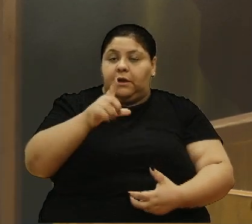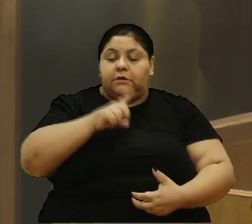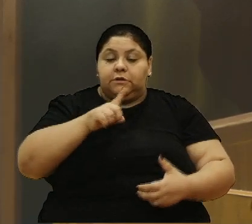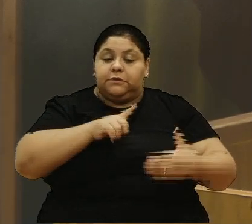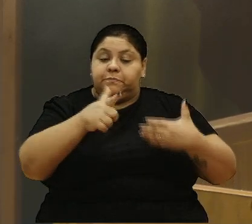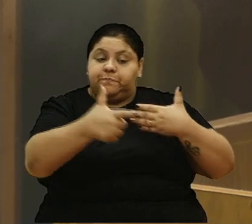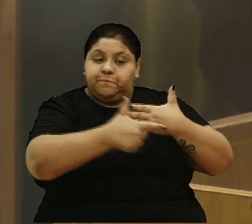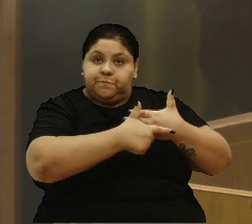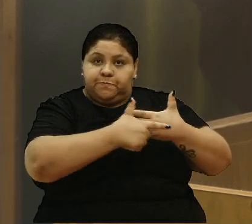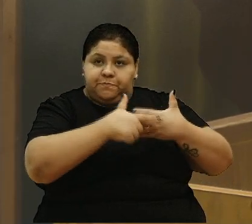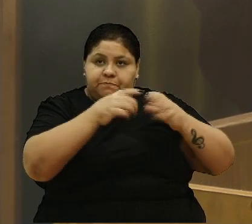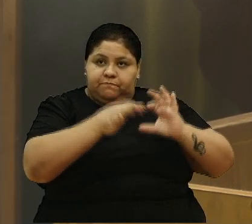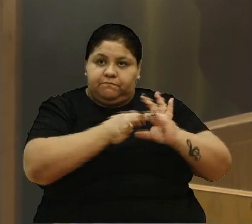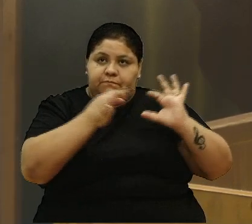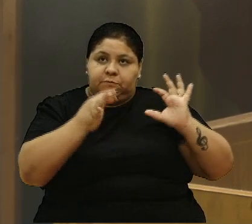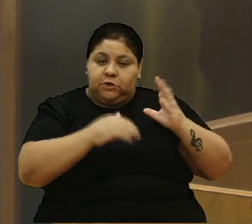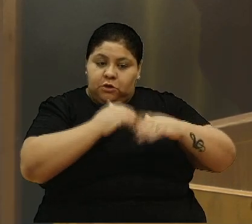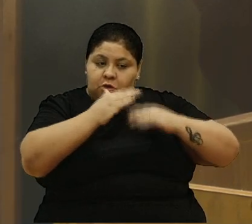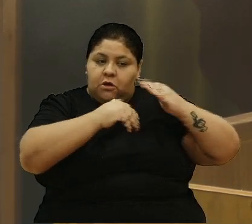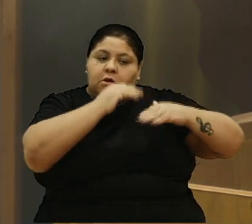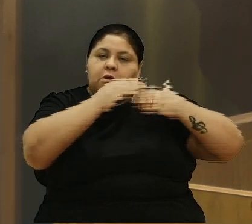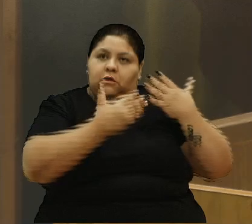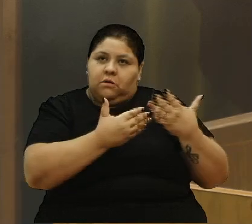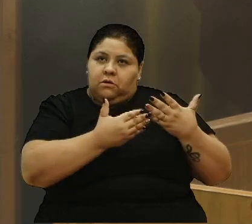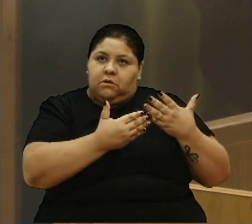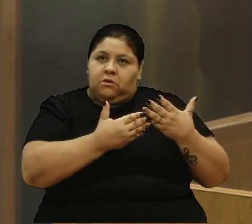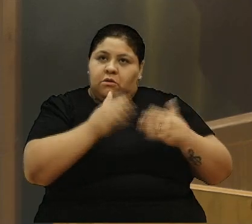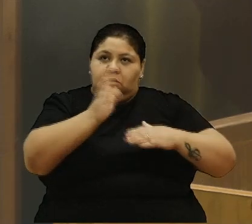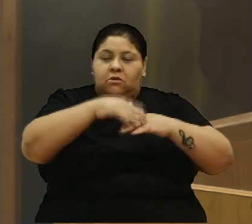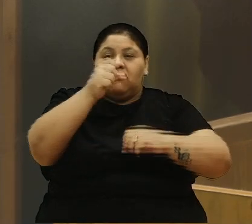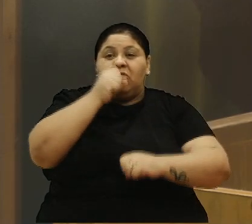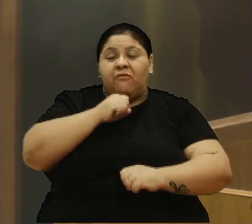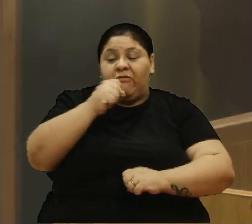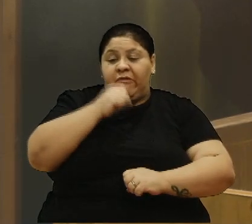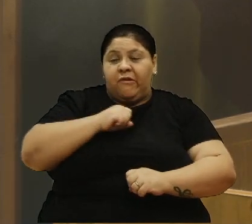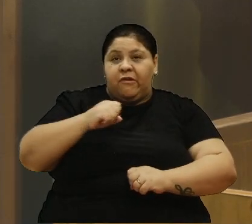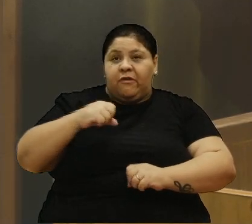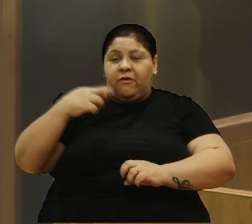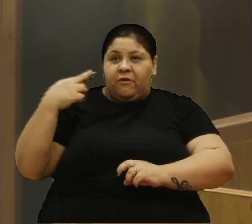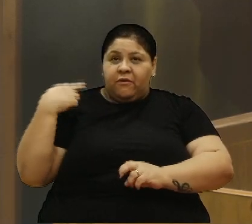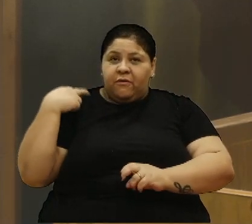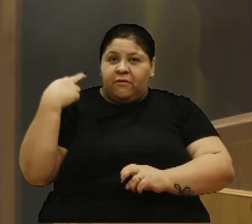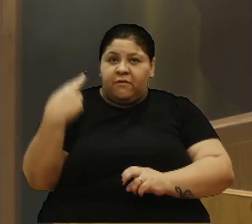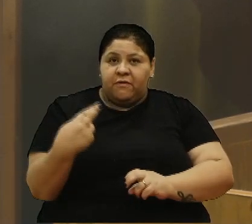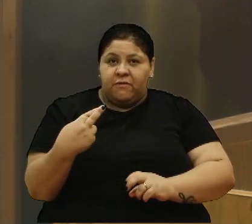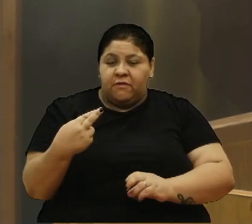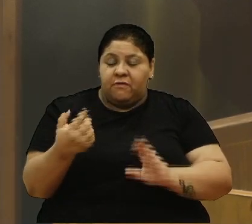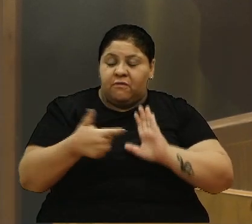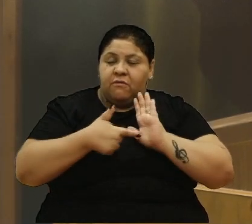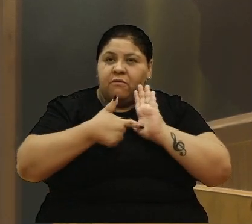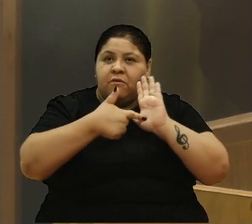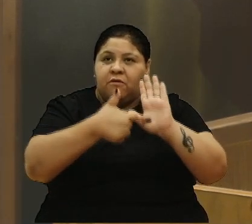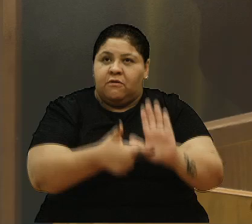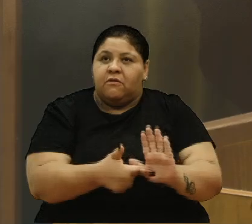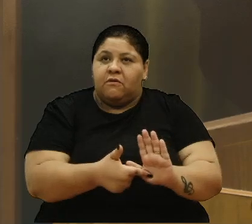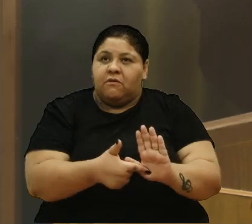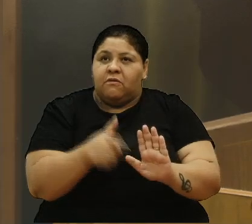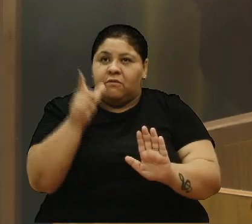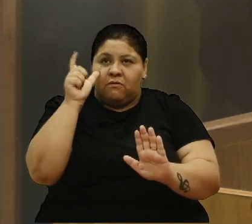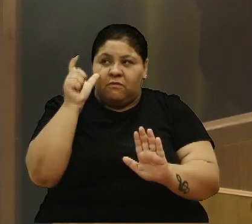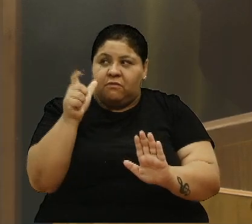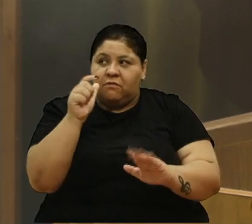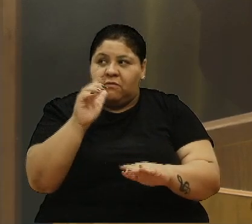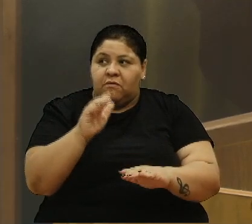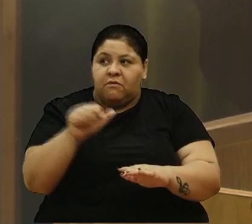papel deliberativo e consultivo, os anciões eram responsáveis por apresentar os interesses